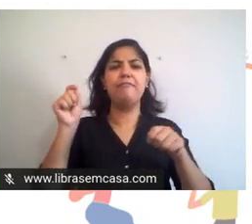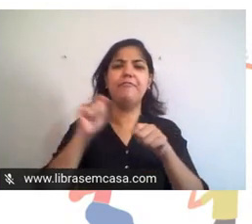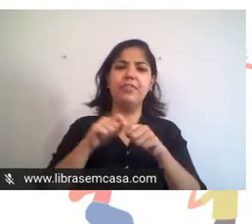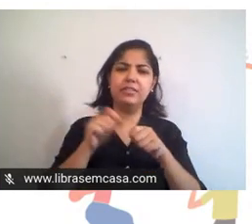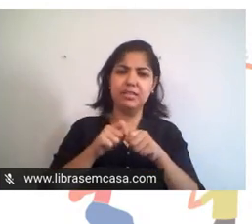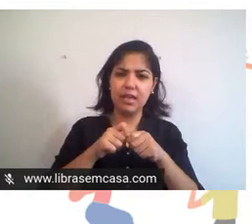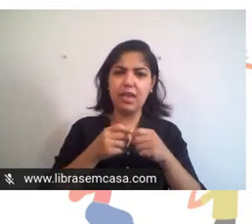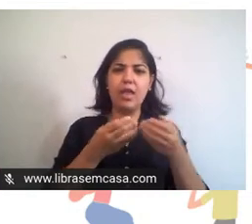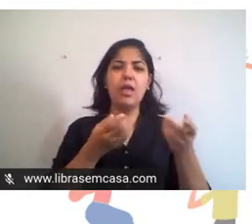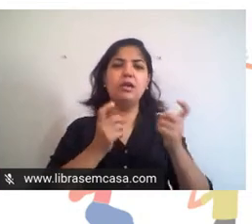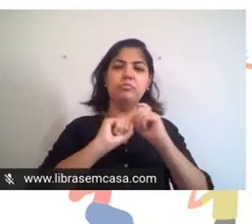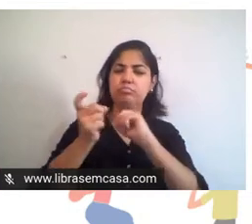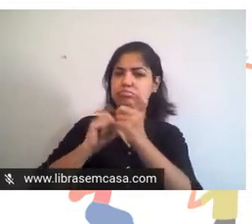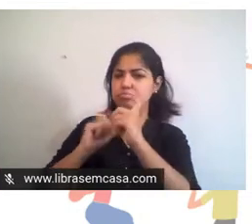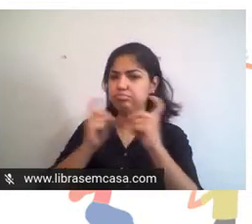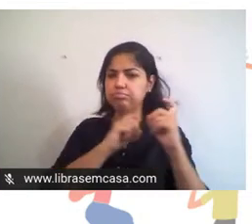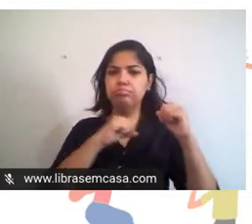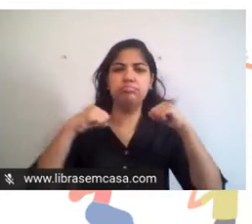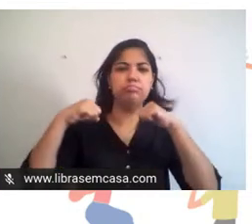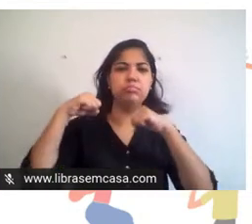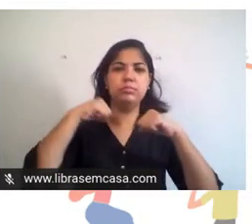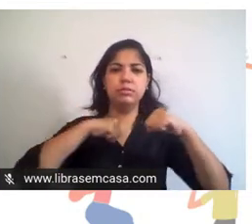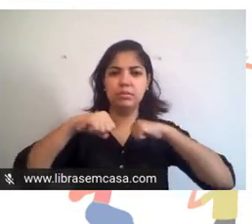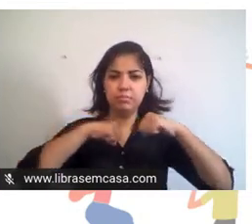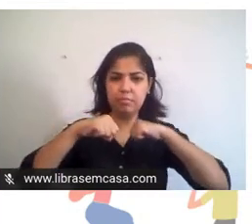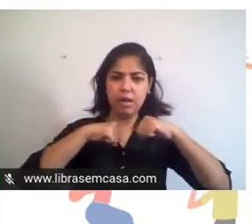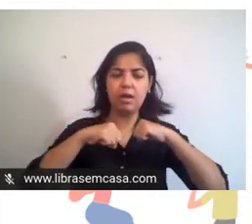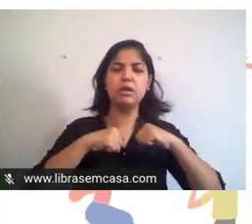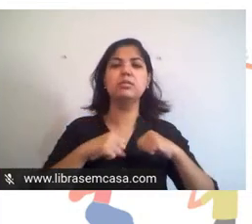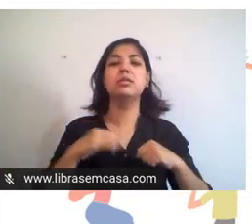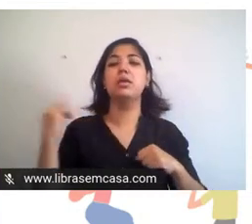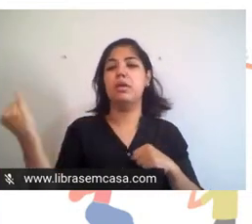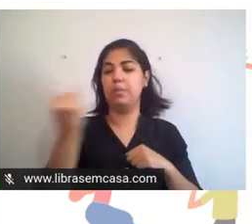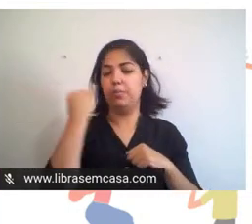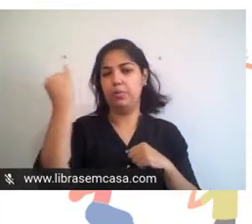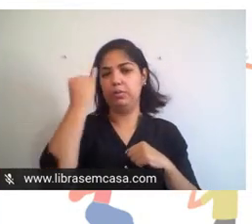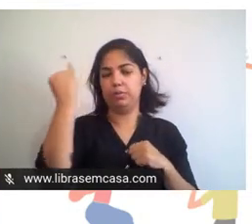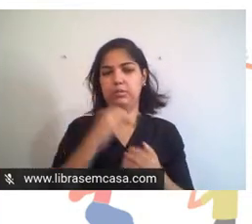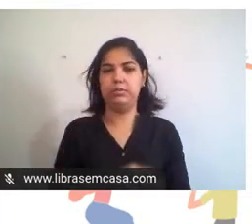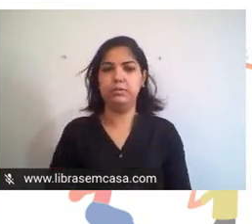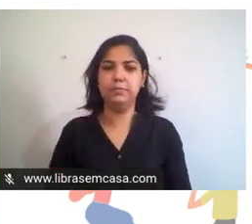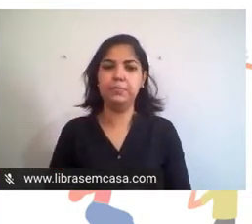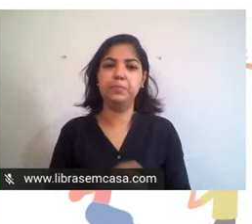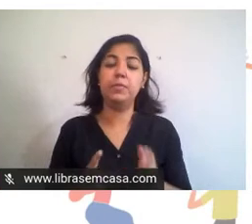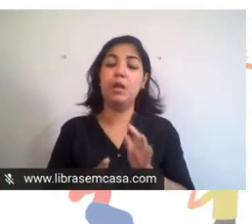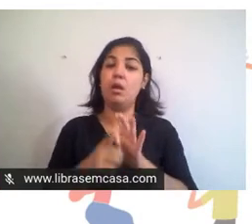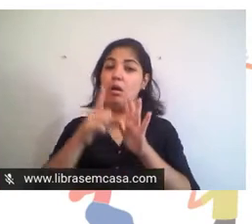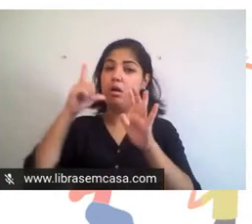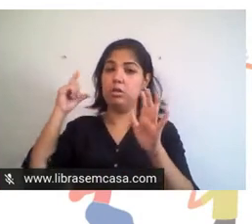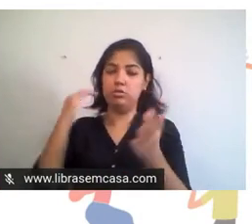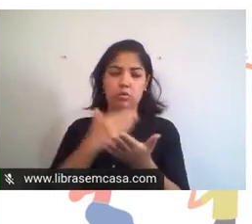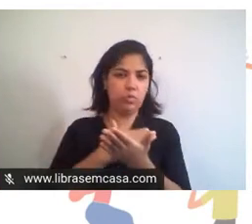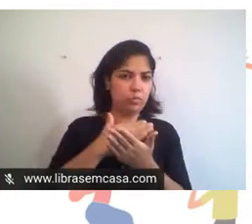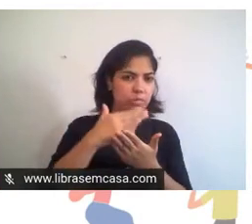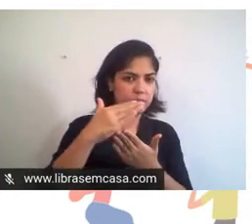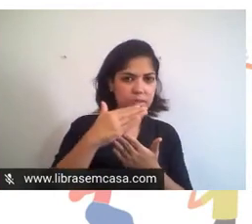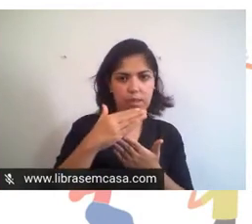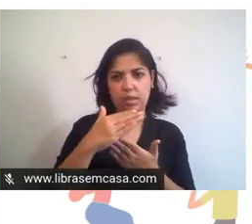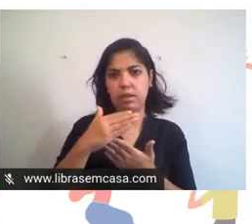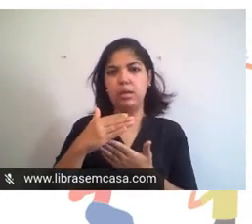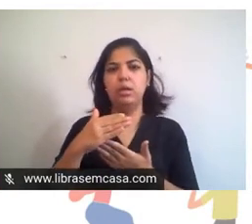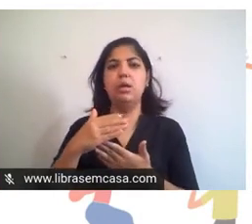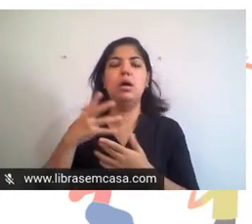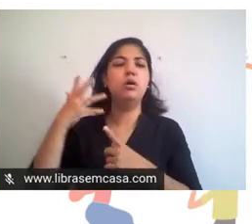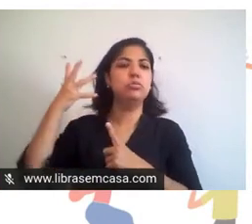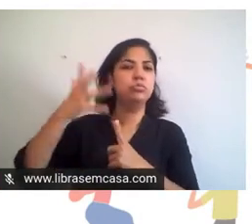fundamentais. E eu também quero pedir a licença para, antes de iniciar um pouco a fala, a reflexão sobre esse